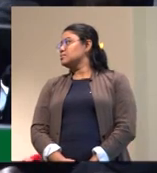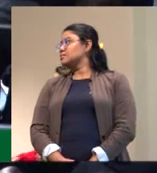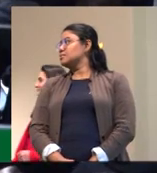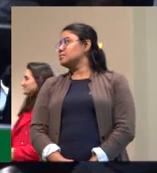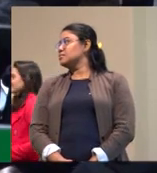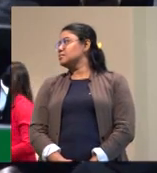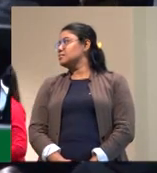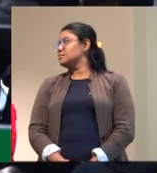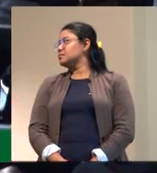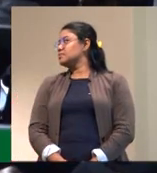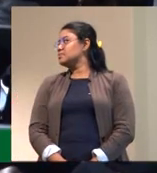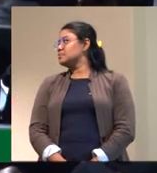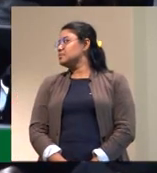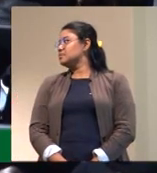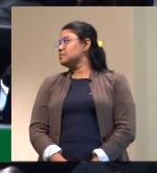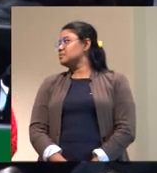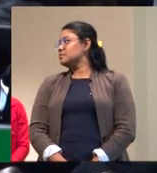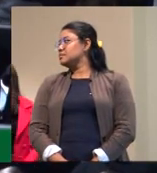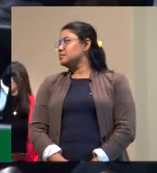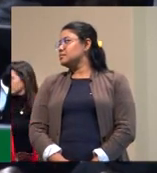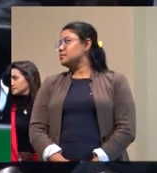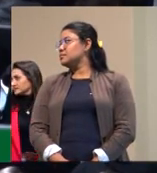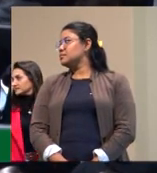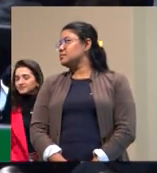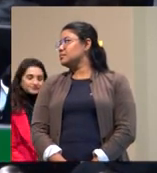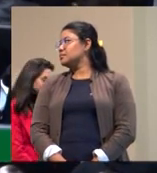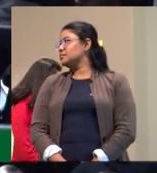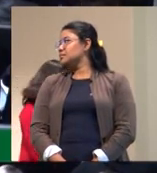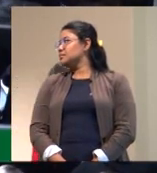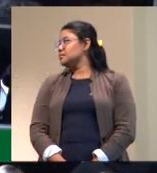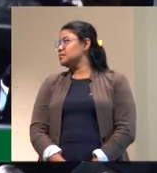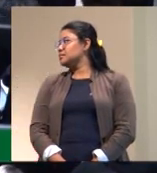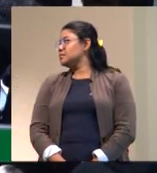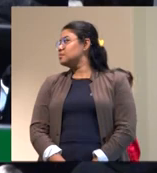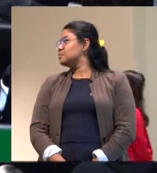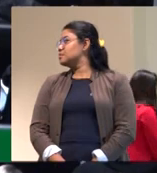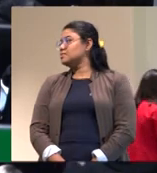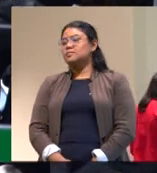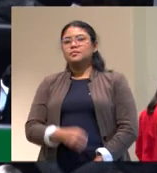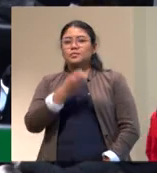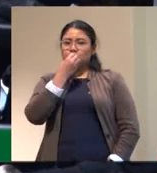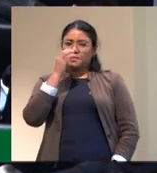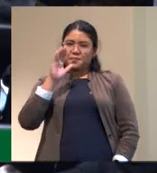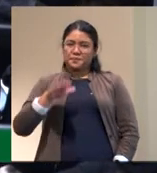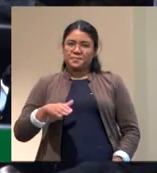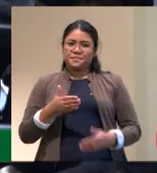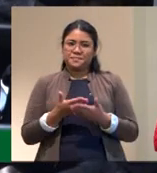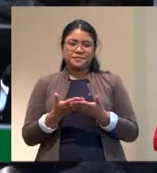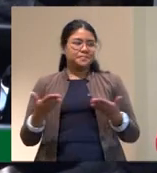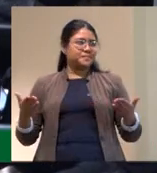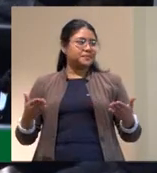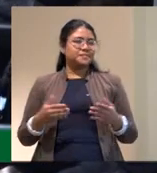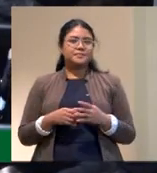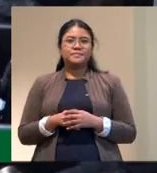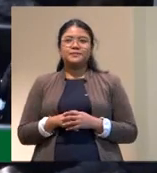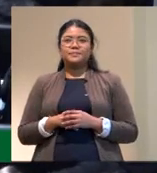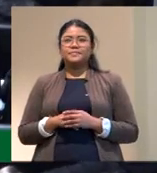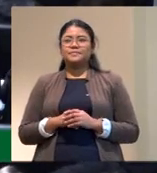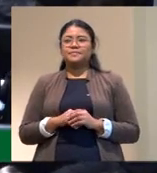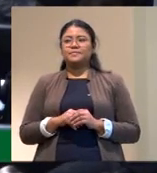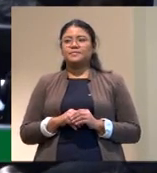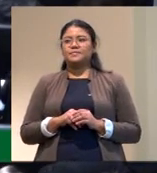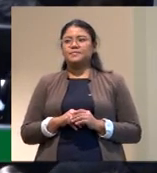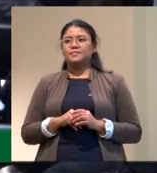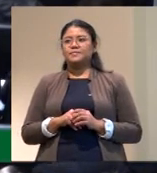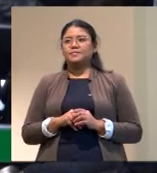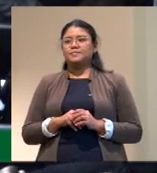Agora, sim. Faltava dar um toquezinho. Muito boa tarde. Eu queria,